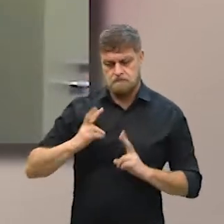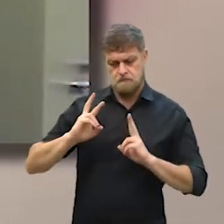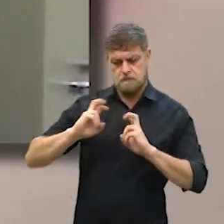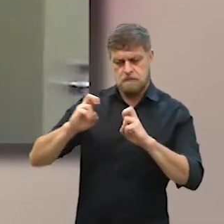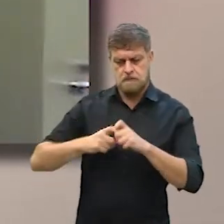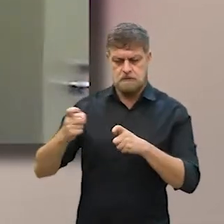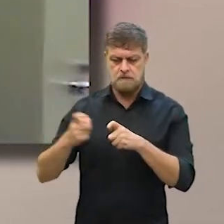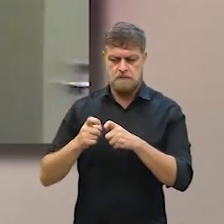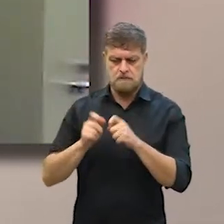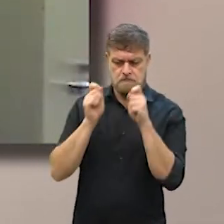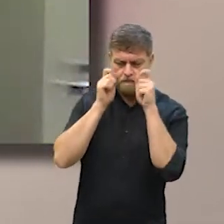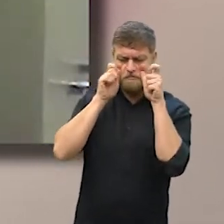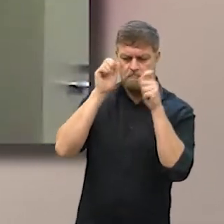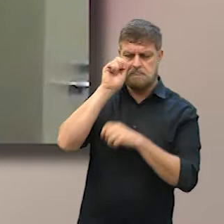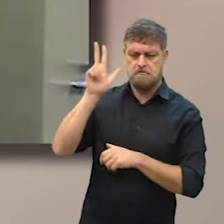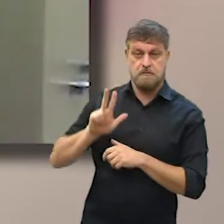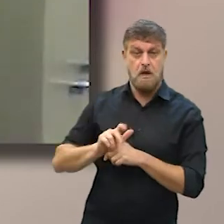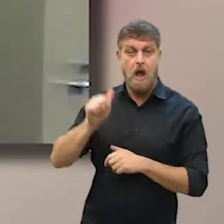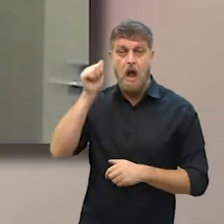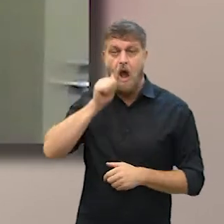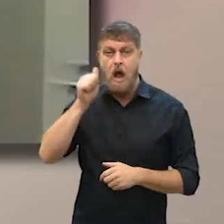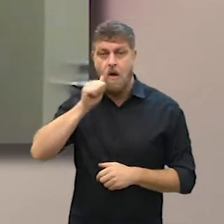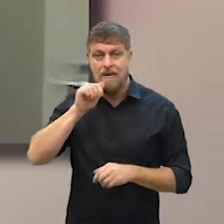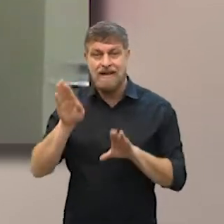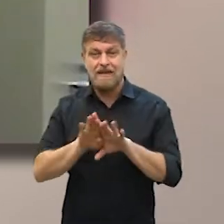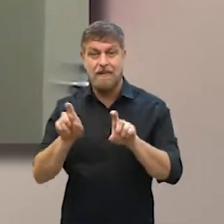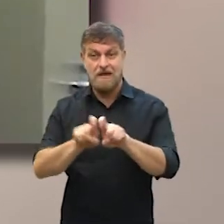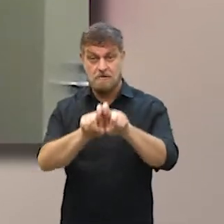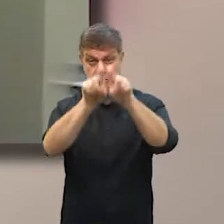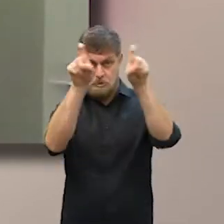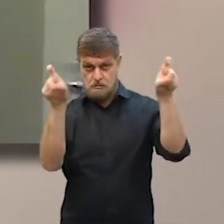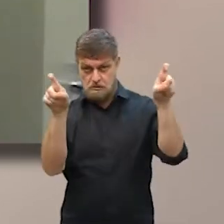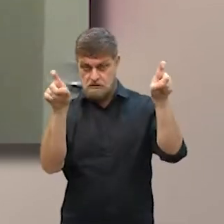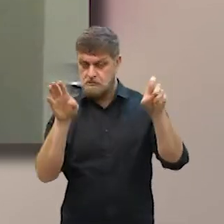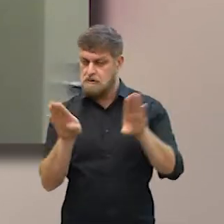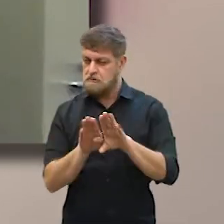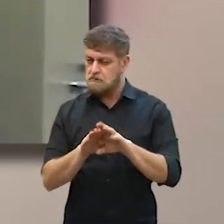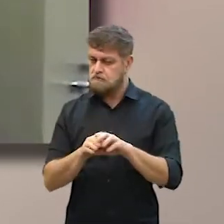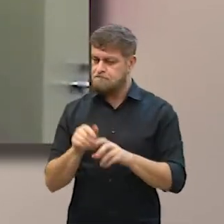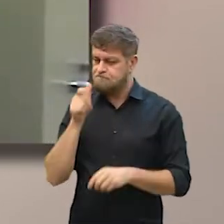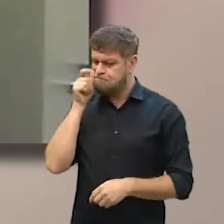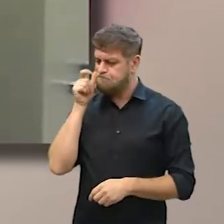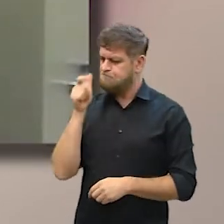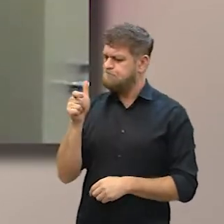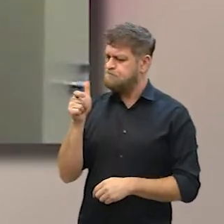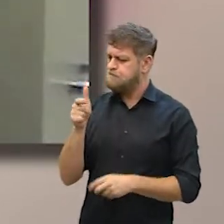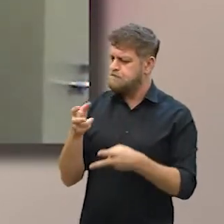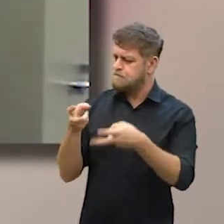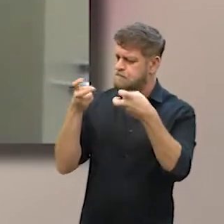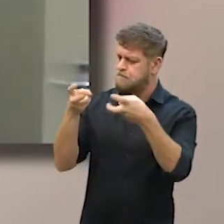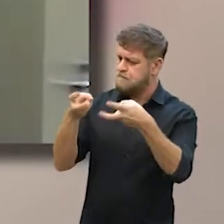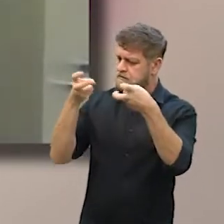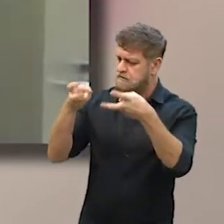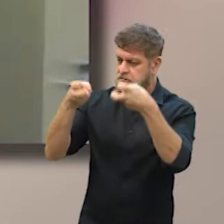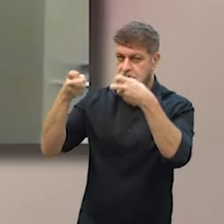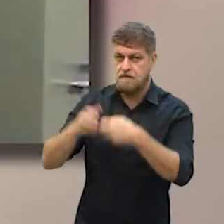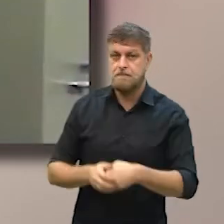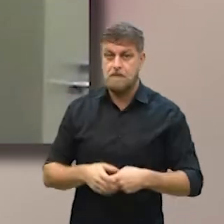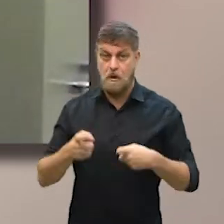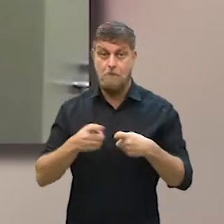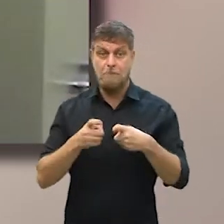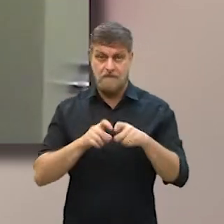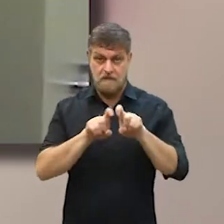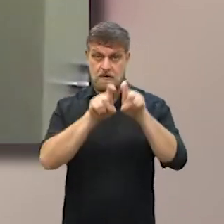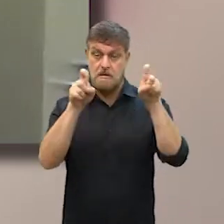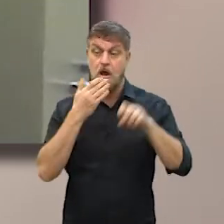ver se chama atenção de algum médico na casa das mulheres Até o ginecologista também está alerta para essa doença ele percebe isso e